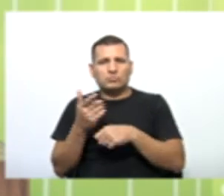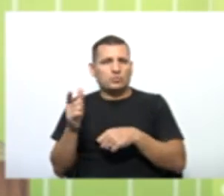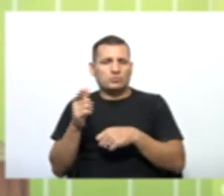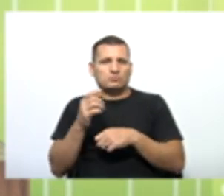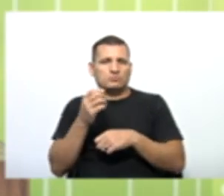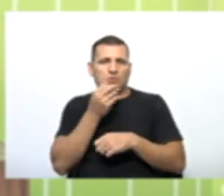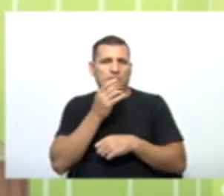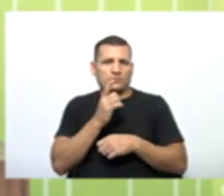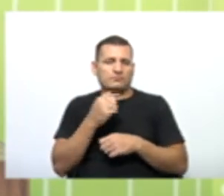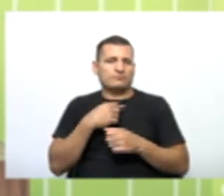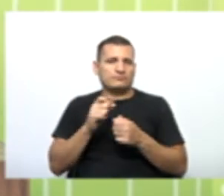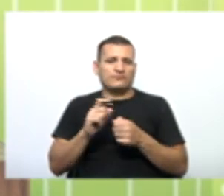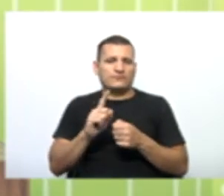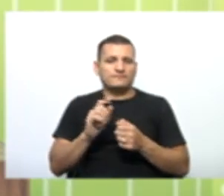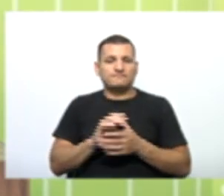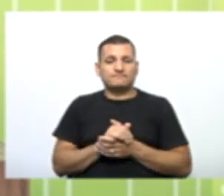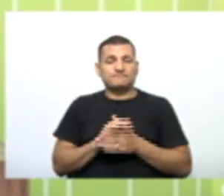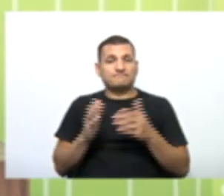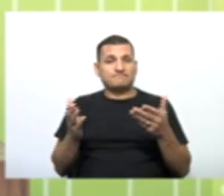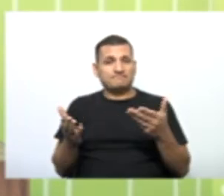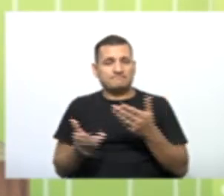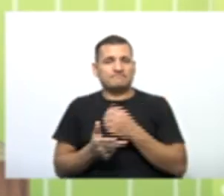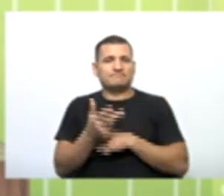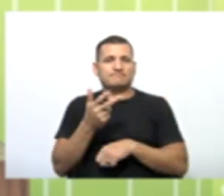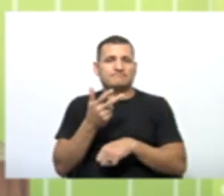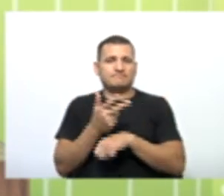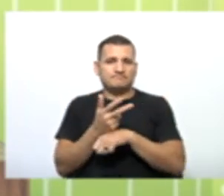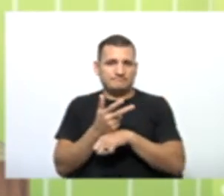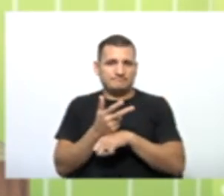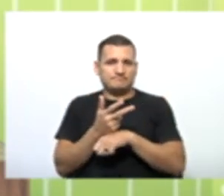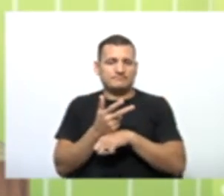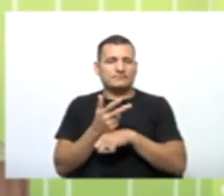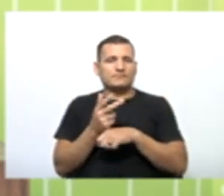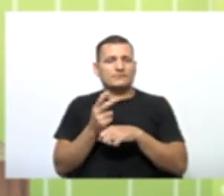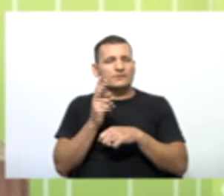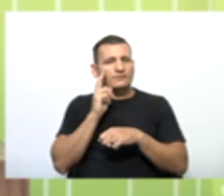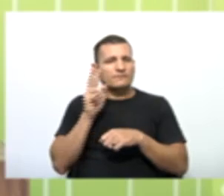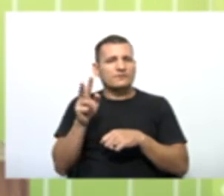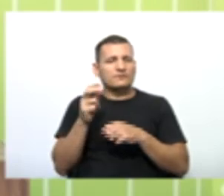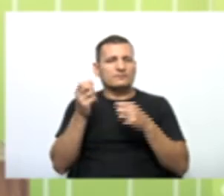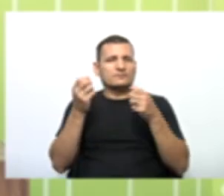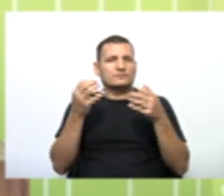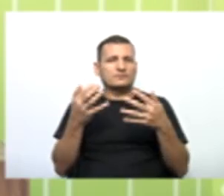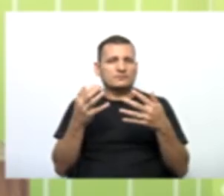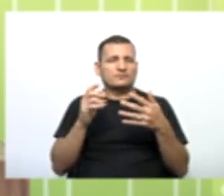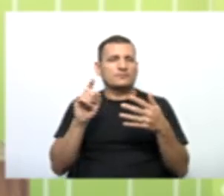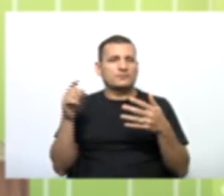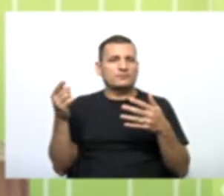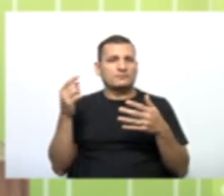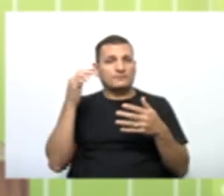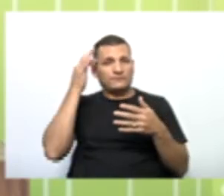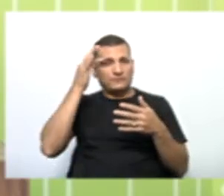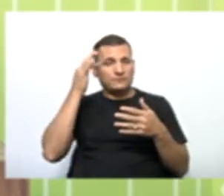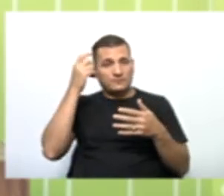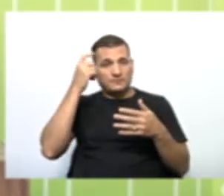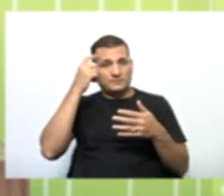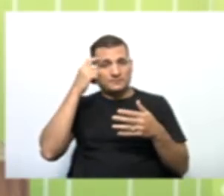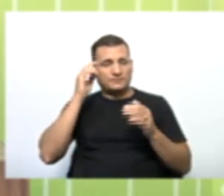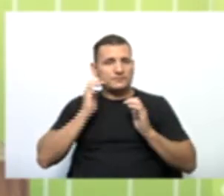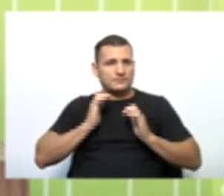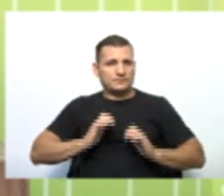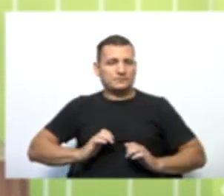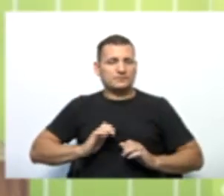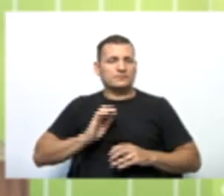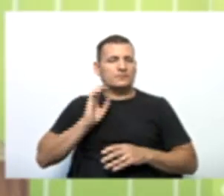E agora vamos assistir um pequeno vídeo, um pequeno externo que vai nos ajudar a introduzir o próximo filósofo pensando na ética, na